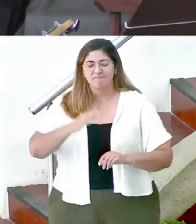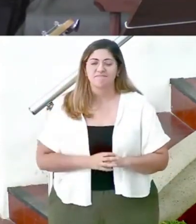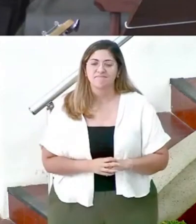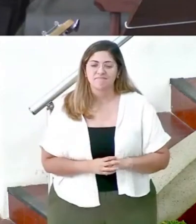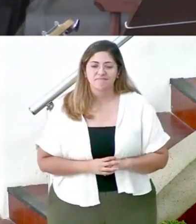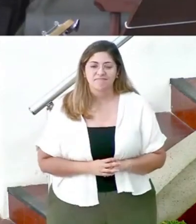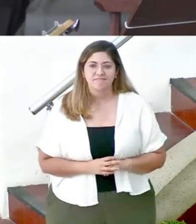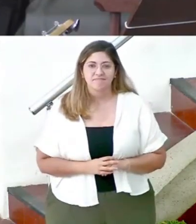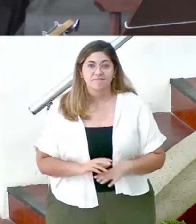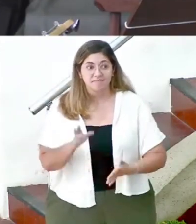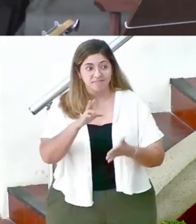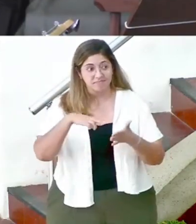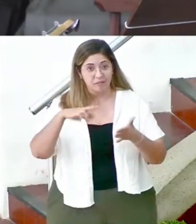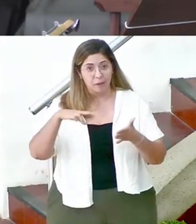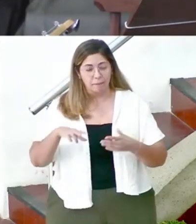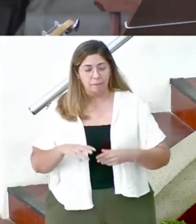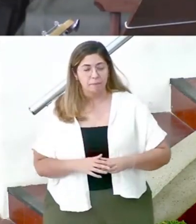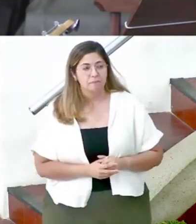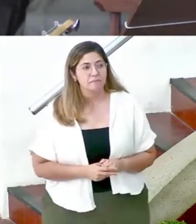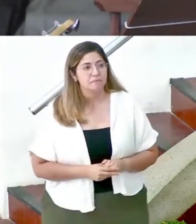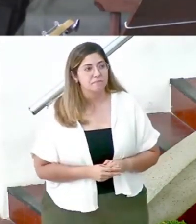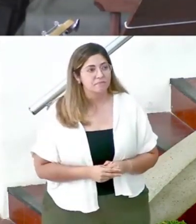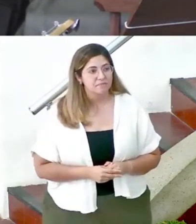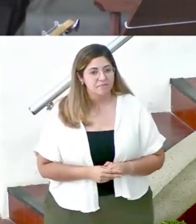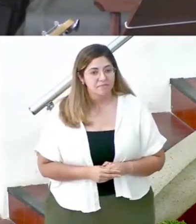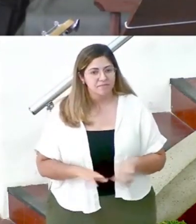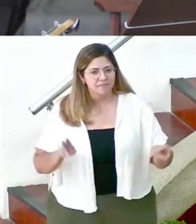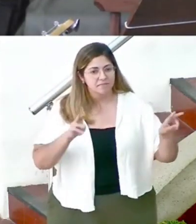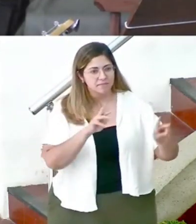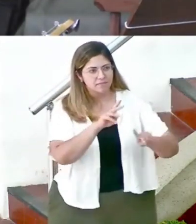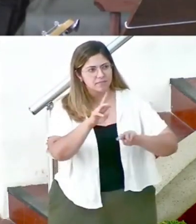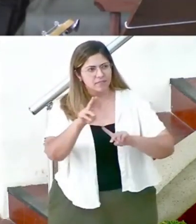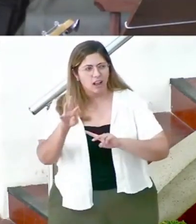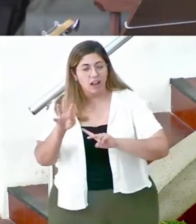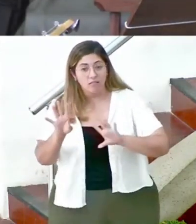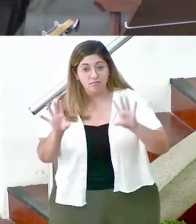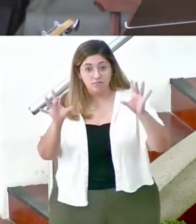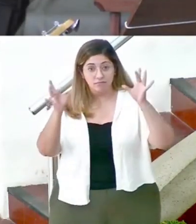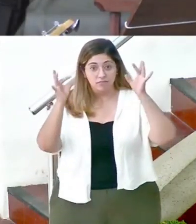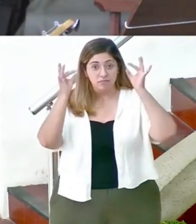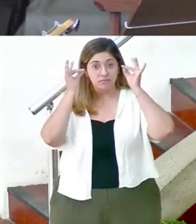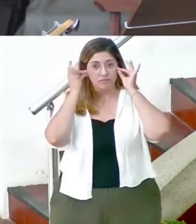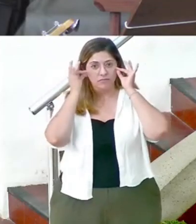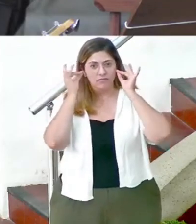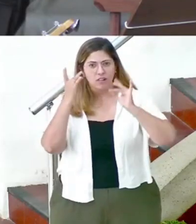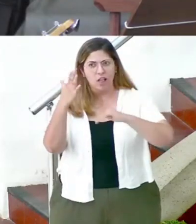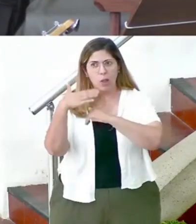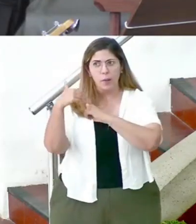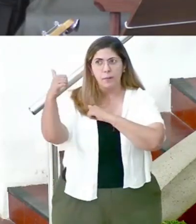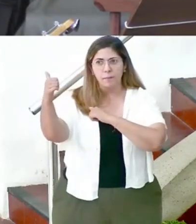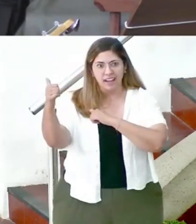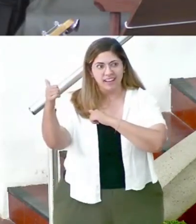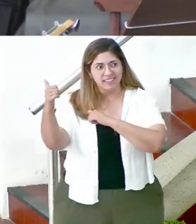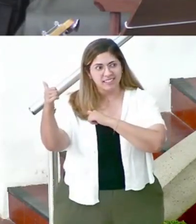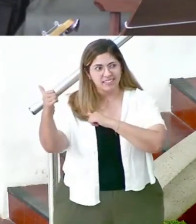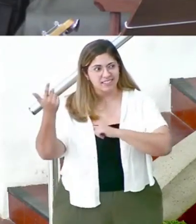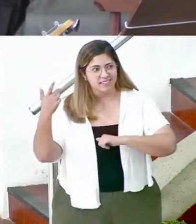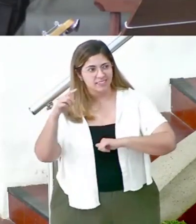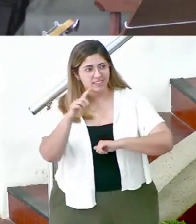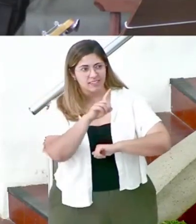escrito assim: Irmãos, reparai, pois, na vossa vocação, visto que não